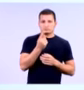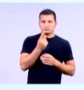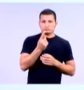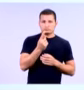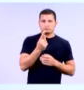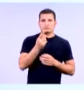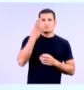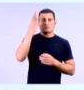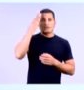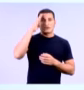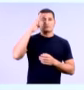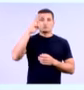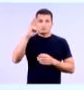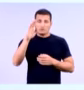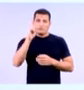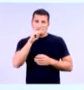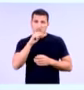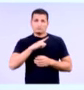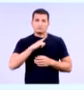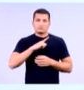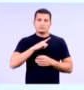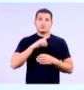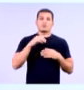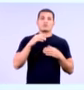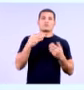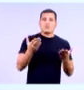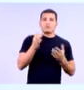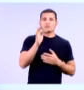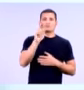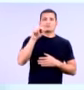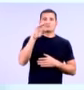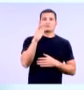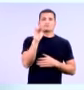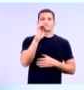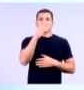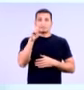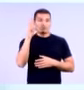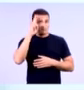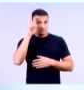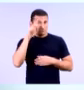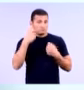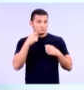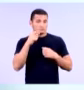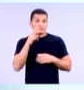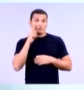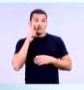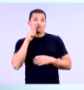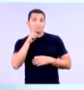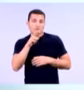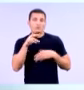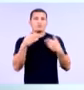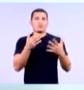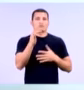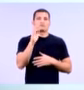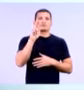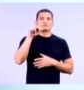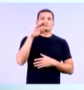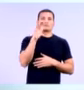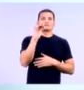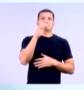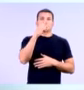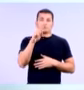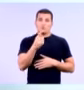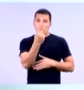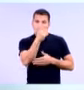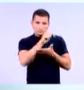vai possuir uma determinada função. Lembrando que a gente tem que observar qual é a função que está mais evidente. Um texto pode ter mais